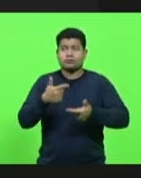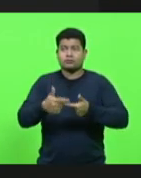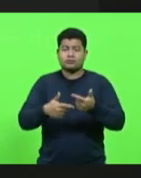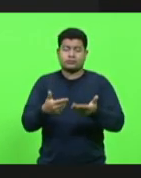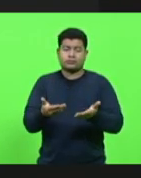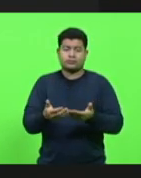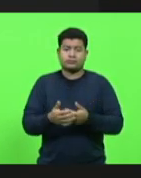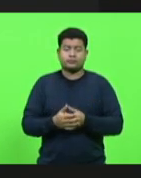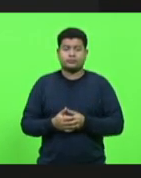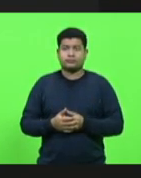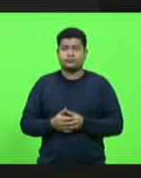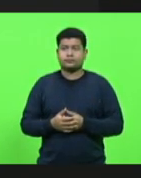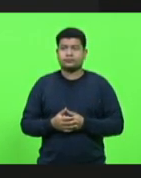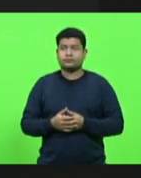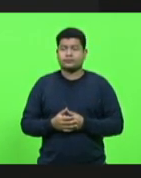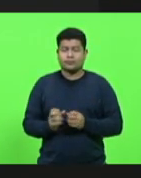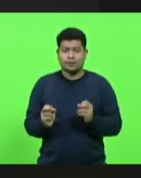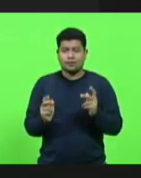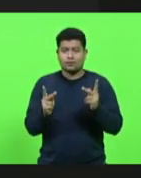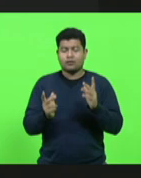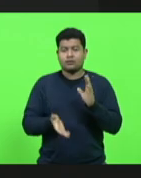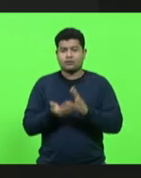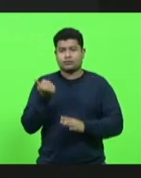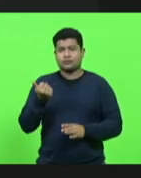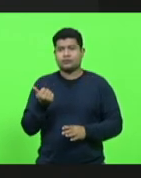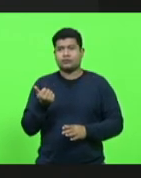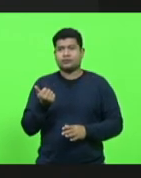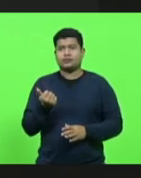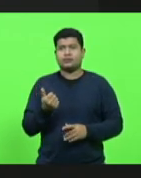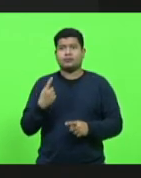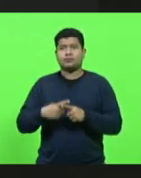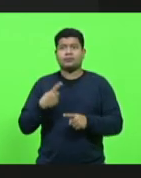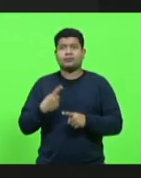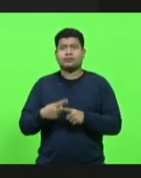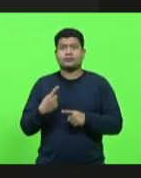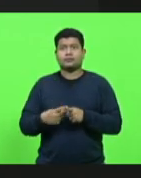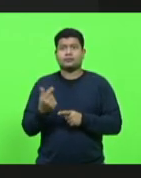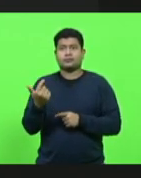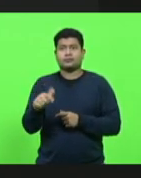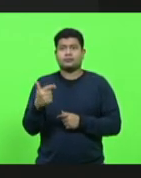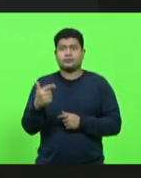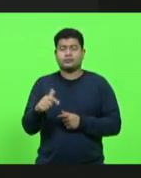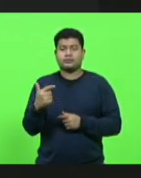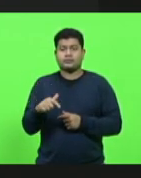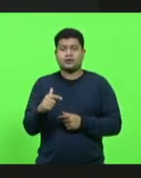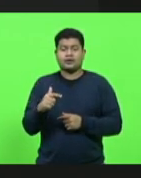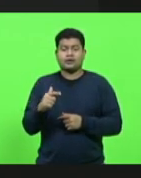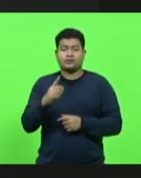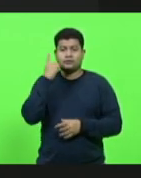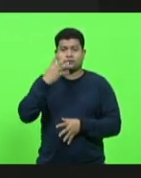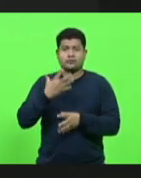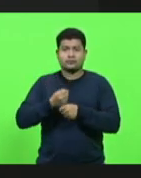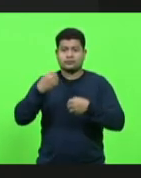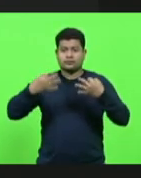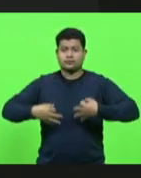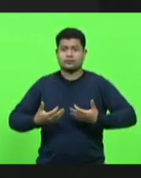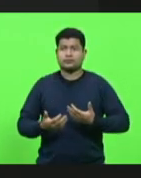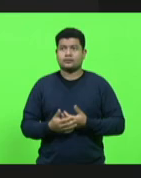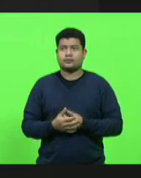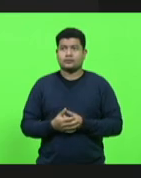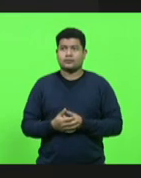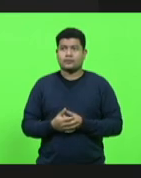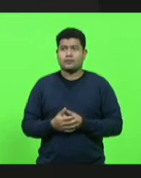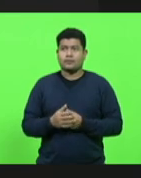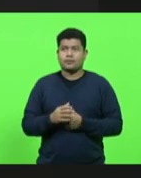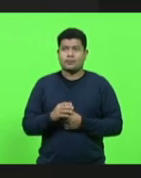votação. Ok, deputado João Amin. Será retirado de pauta, então, porque não tem quórum, número de deputados necessários. Não, pela ordem,